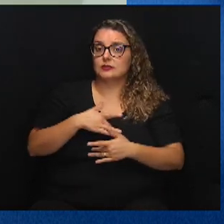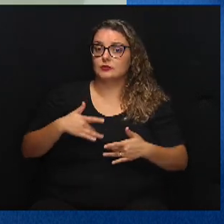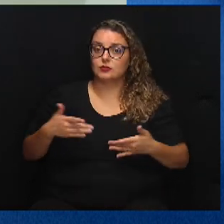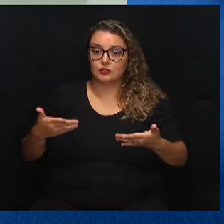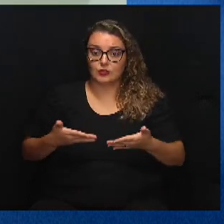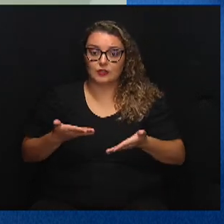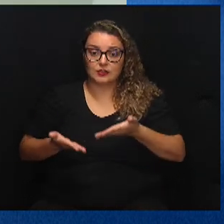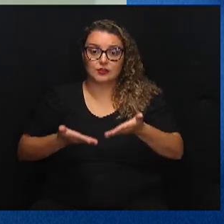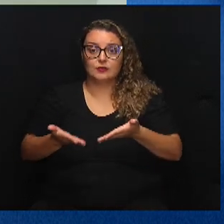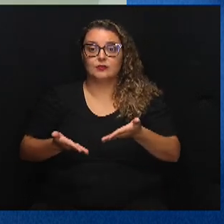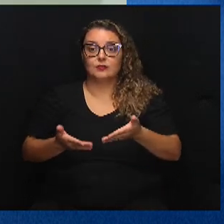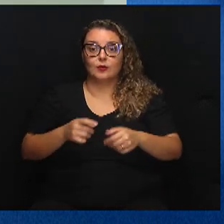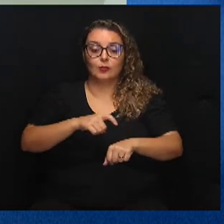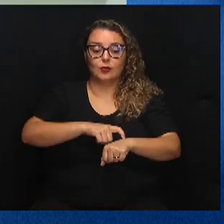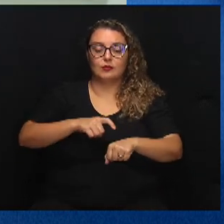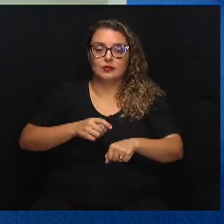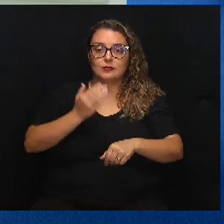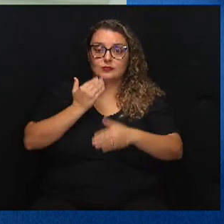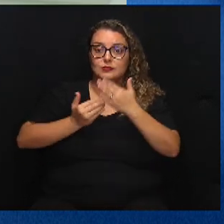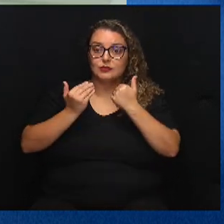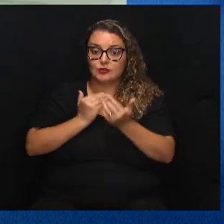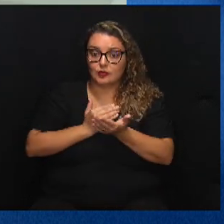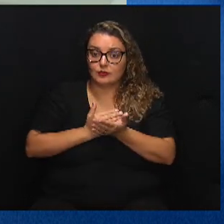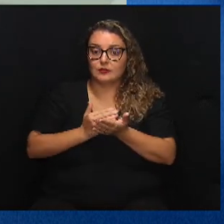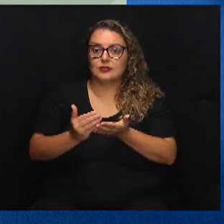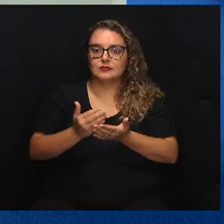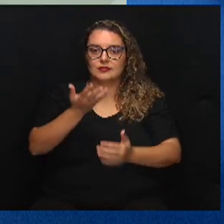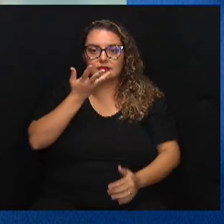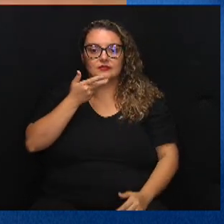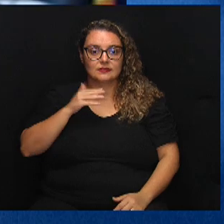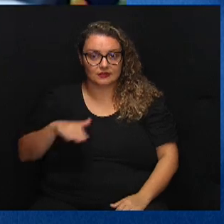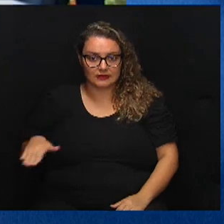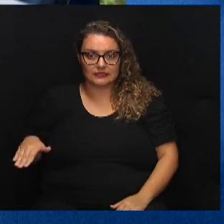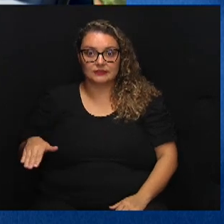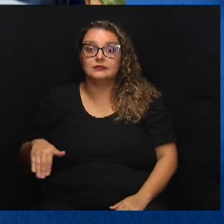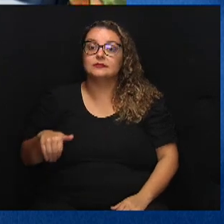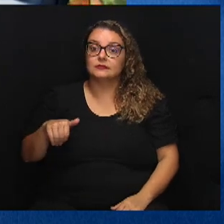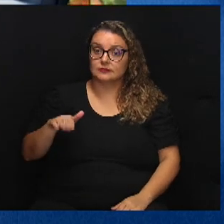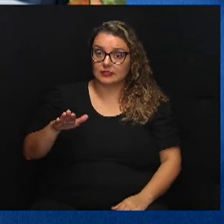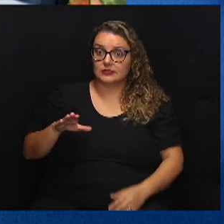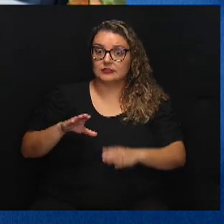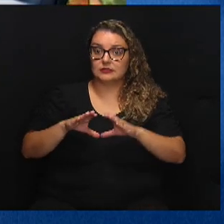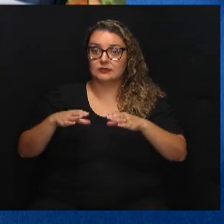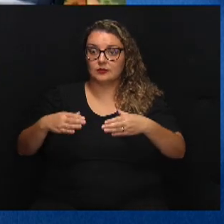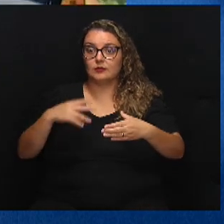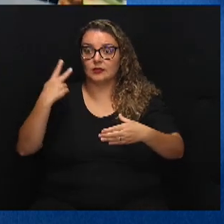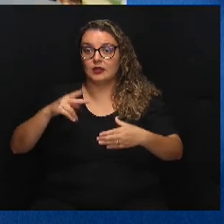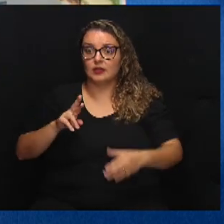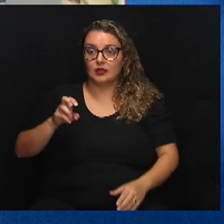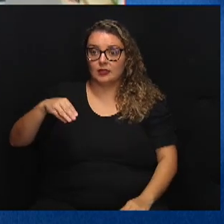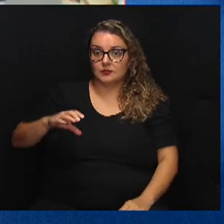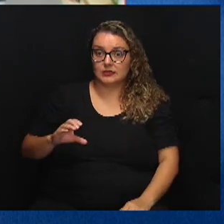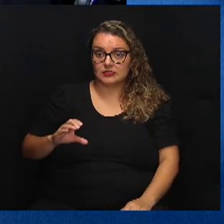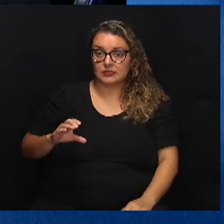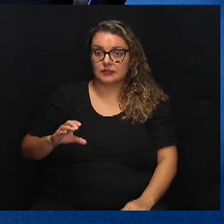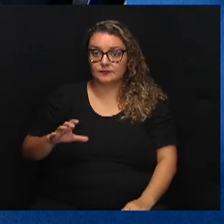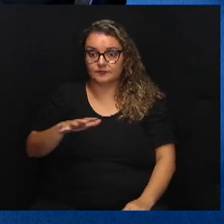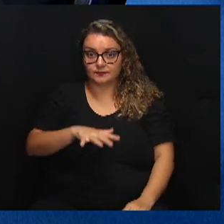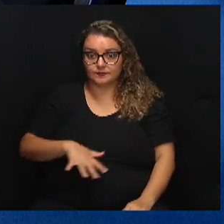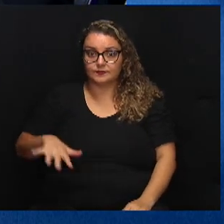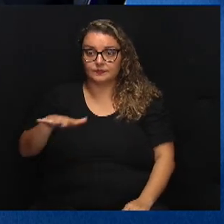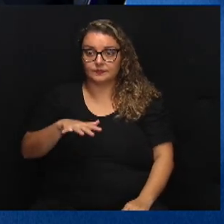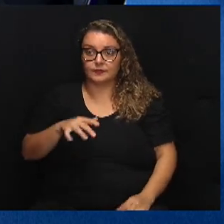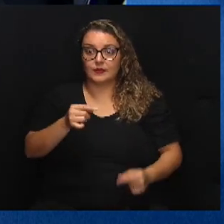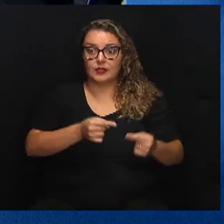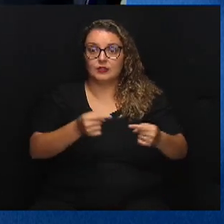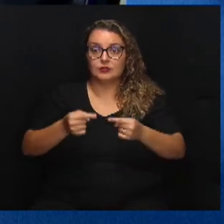trata da fase de introdução alimentar. E mais, Parlamento Metropolitano da RMC